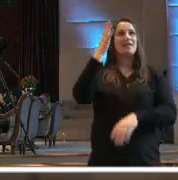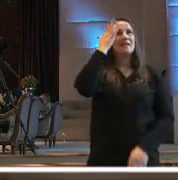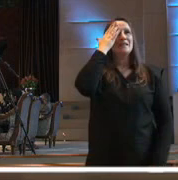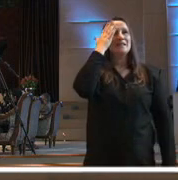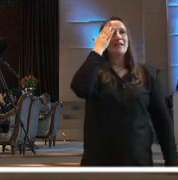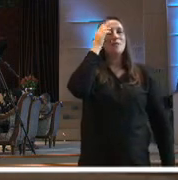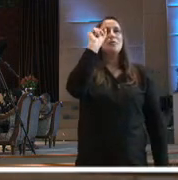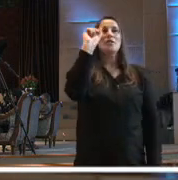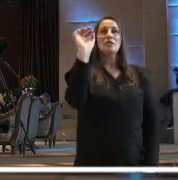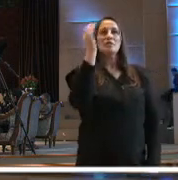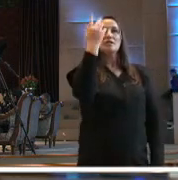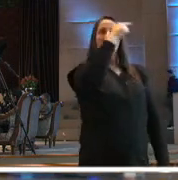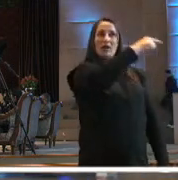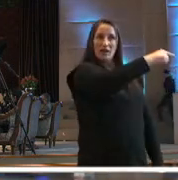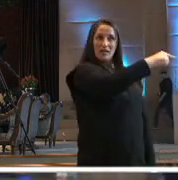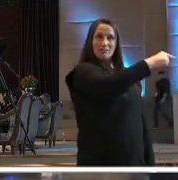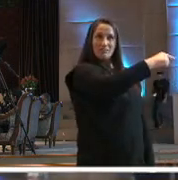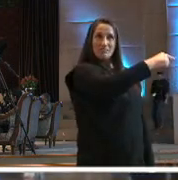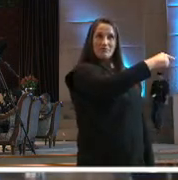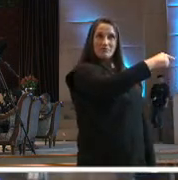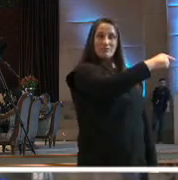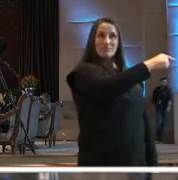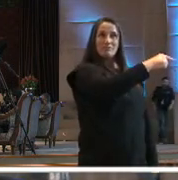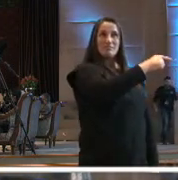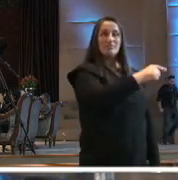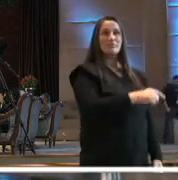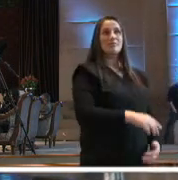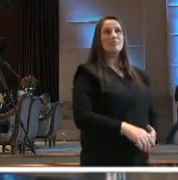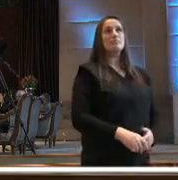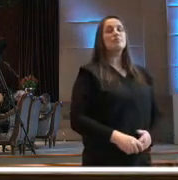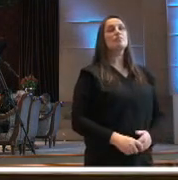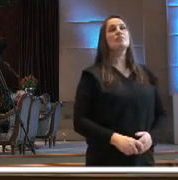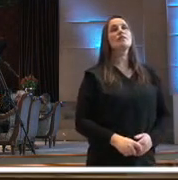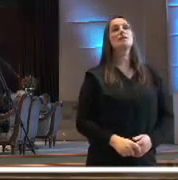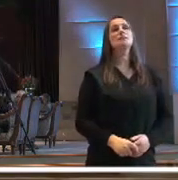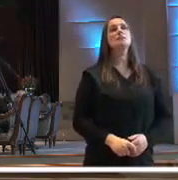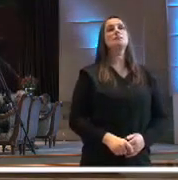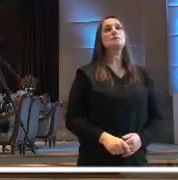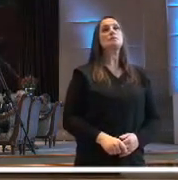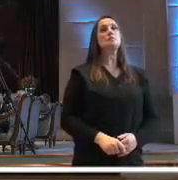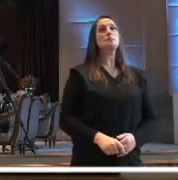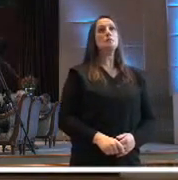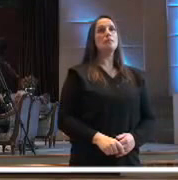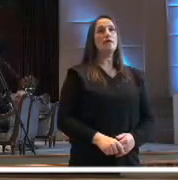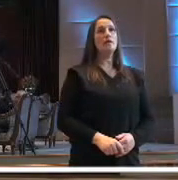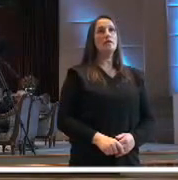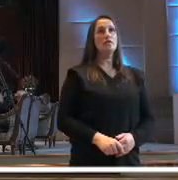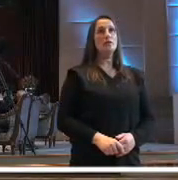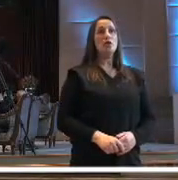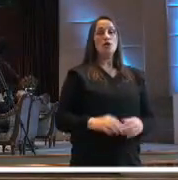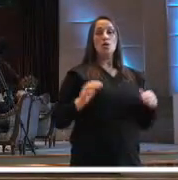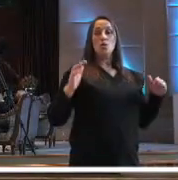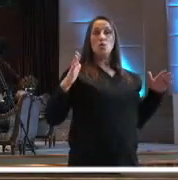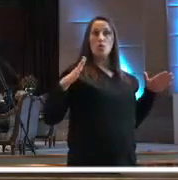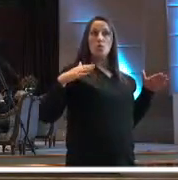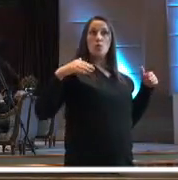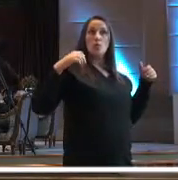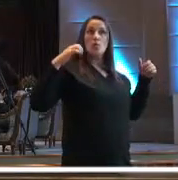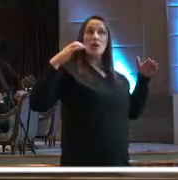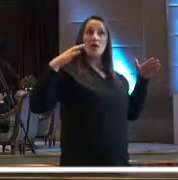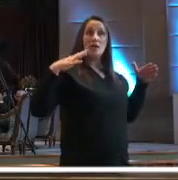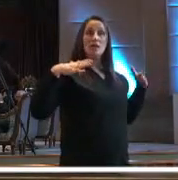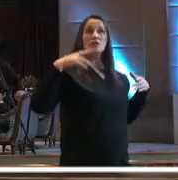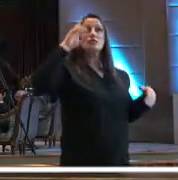lá? Não foi o babá não, na minha barba não. O anjo do Senhor